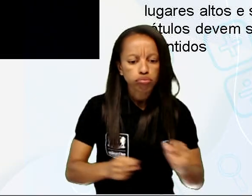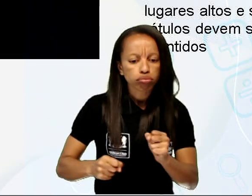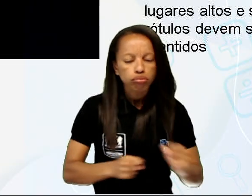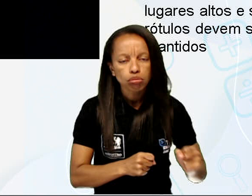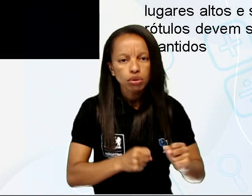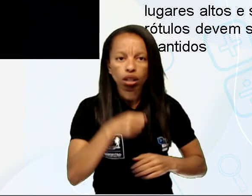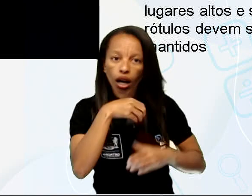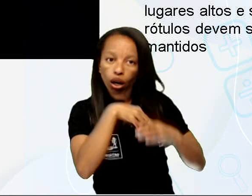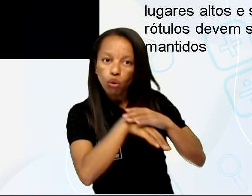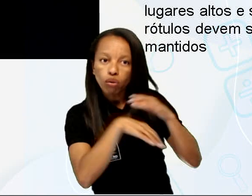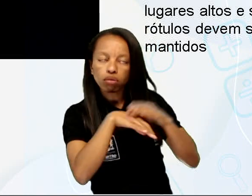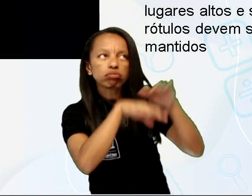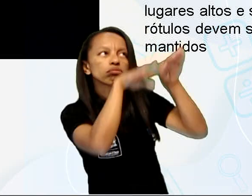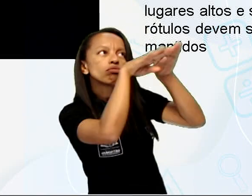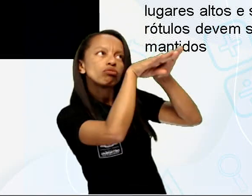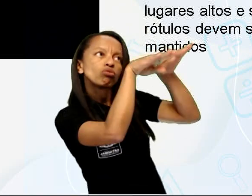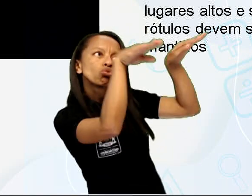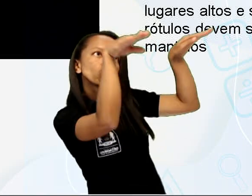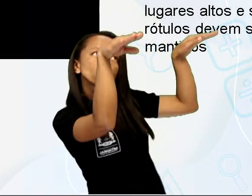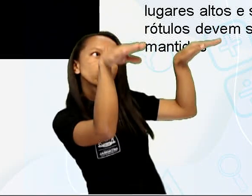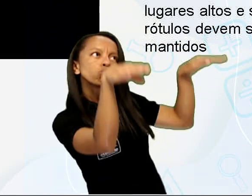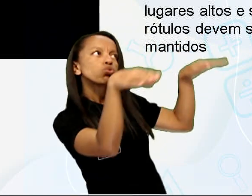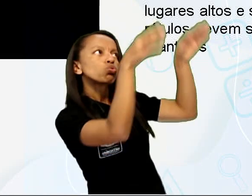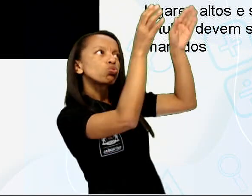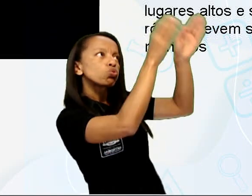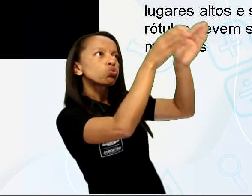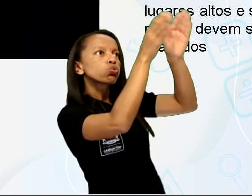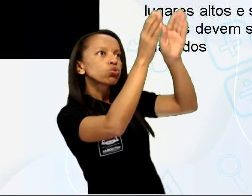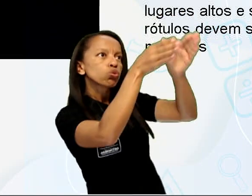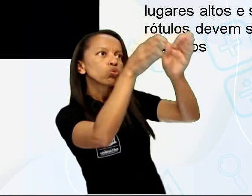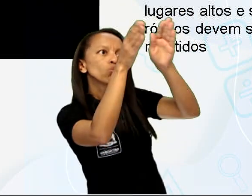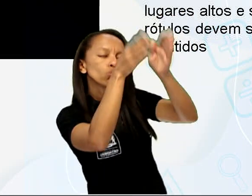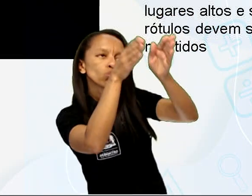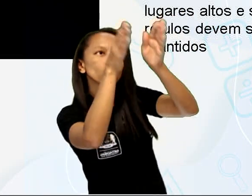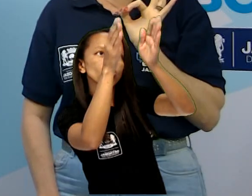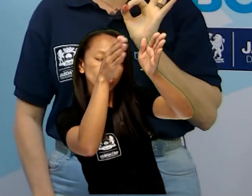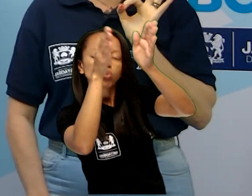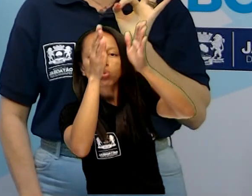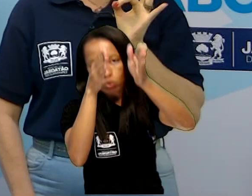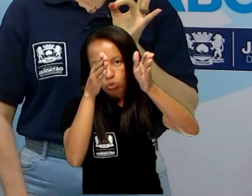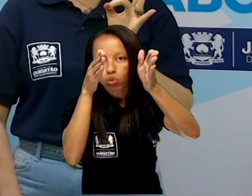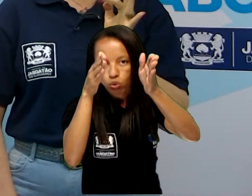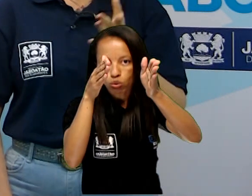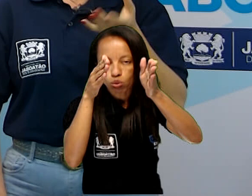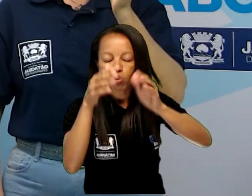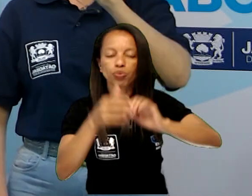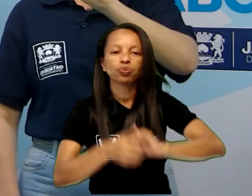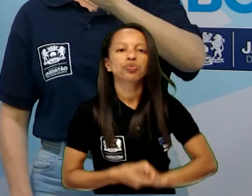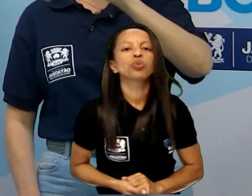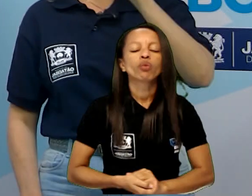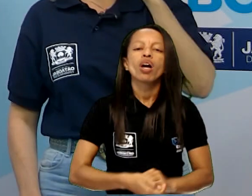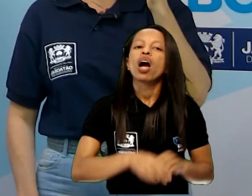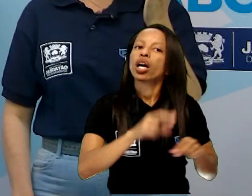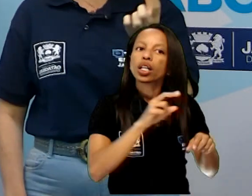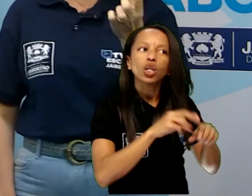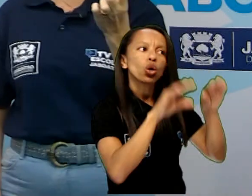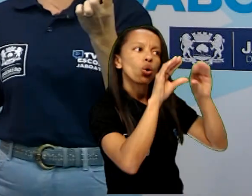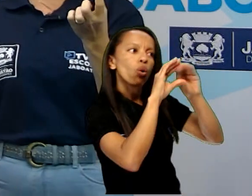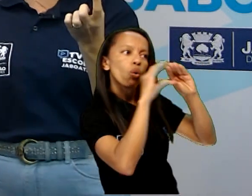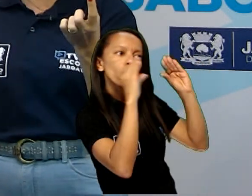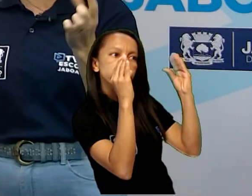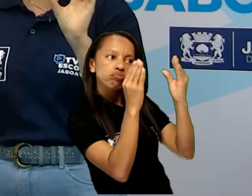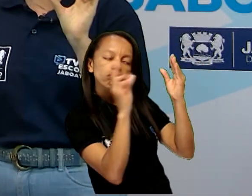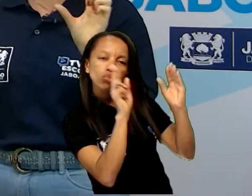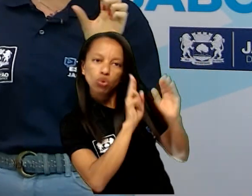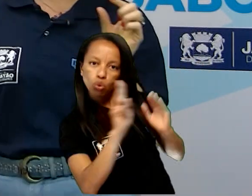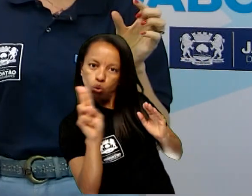aonde? Em lugares altos, e seus rótulos devem ser mantidos, porque no rótulo de